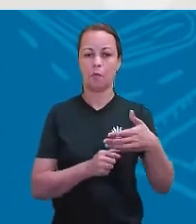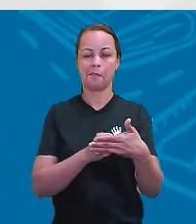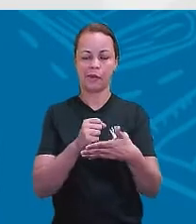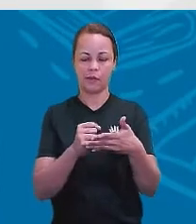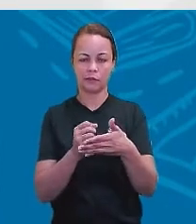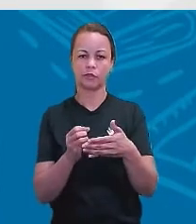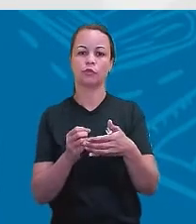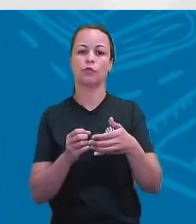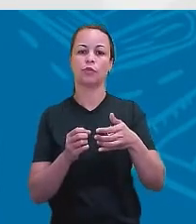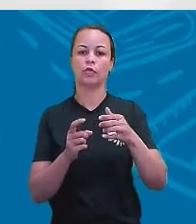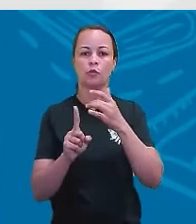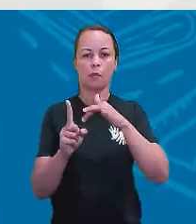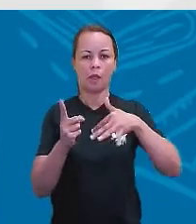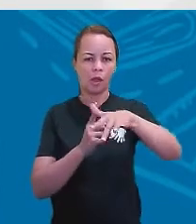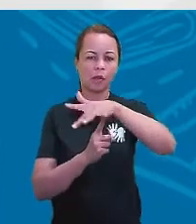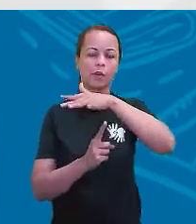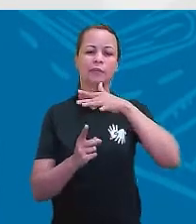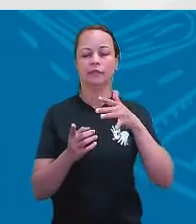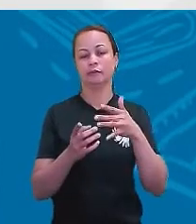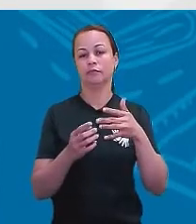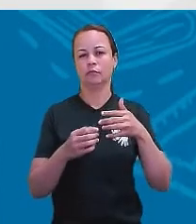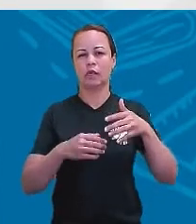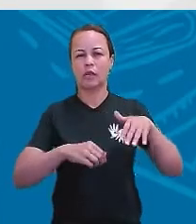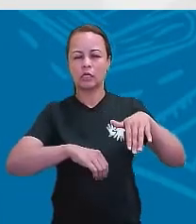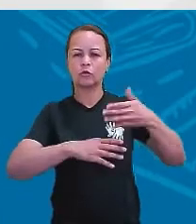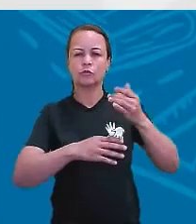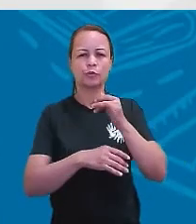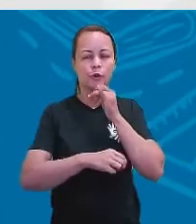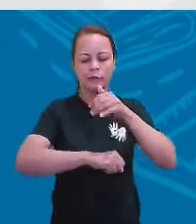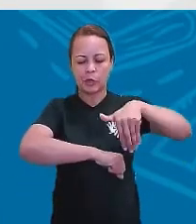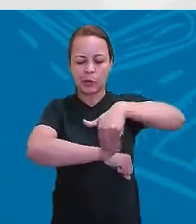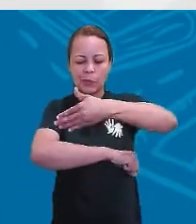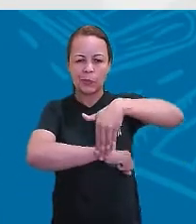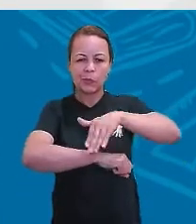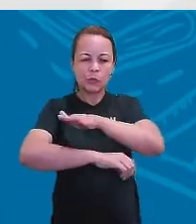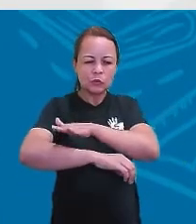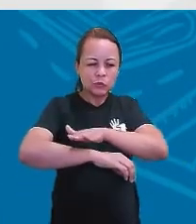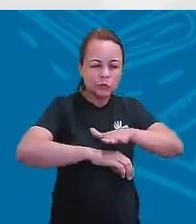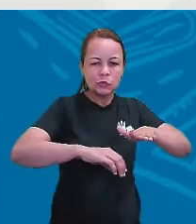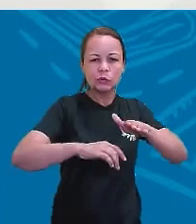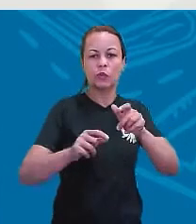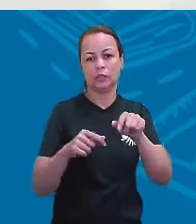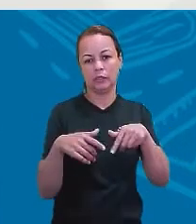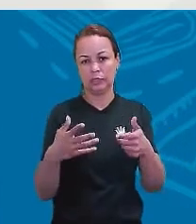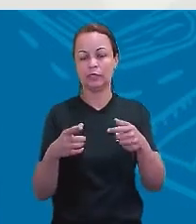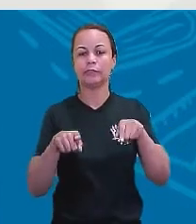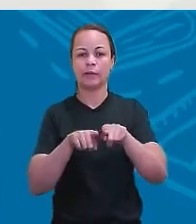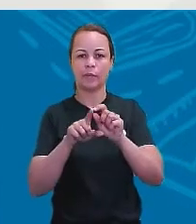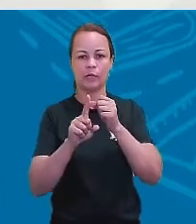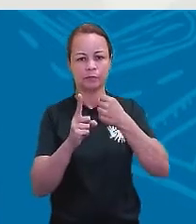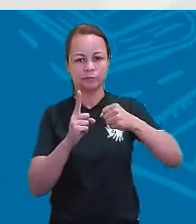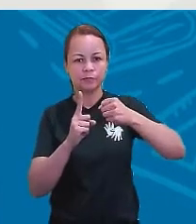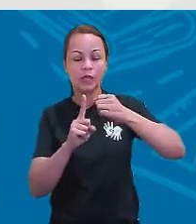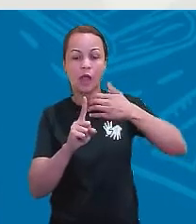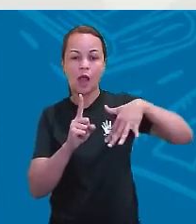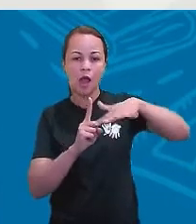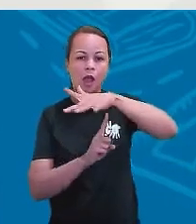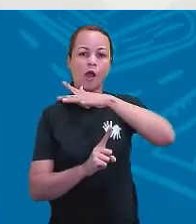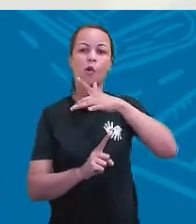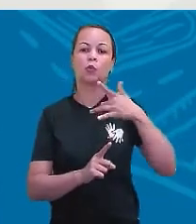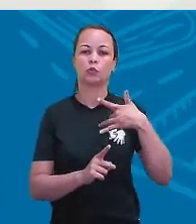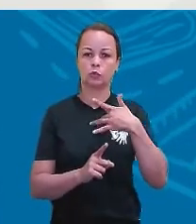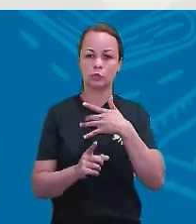relação direta aí entre o saneamento básico adequado e a saúde do meio ambiente, né, o qual nós estamos inseridos. A